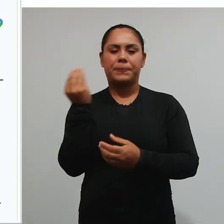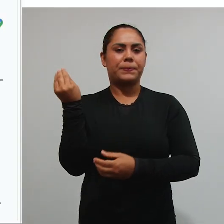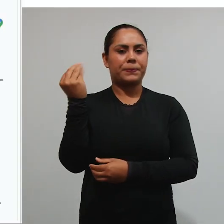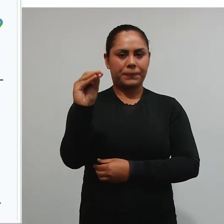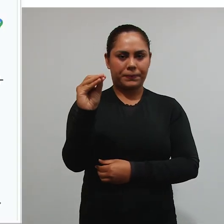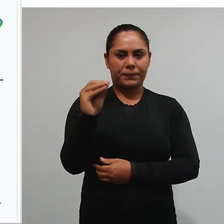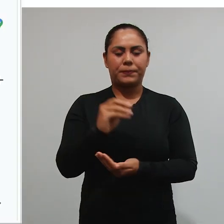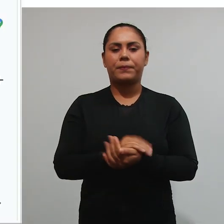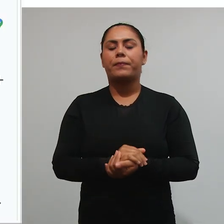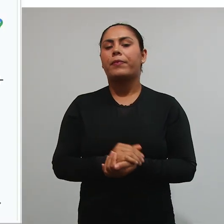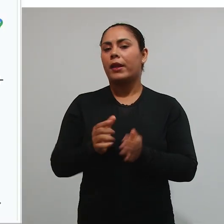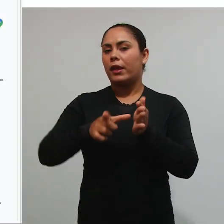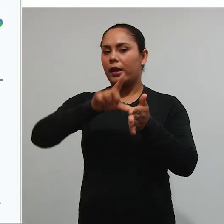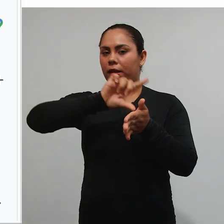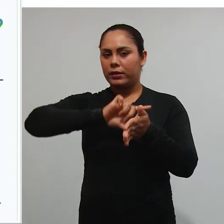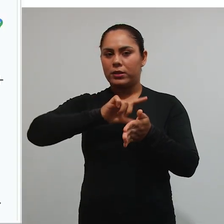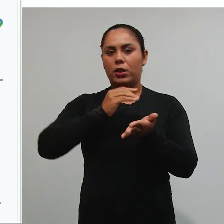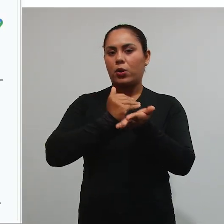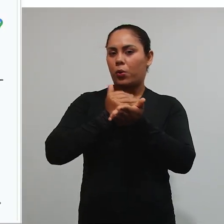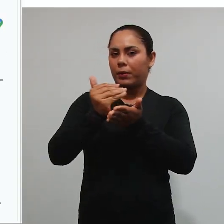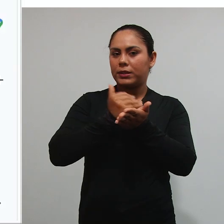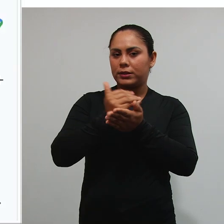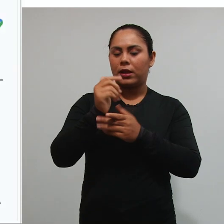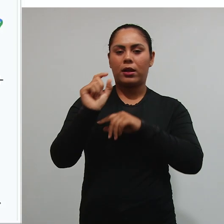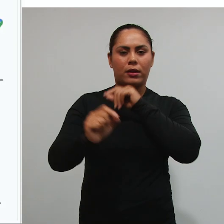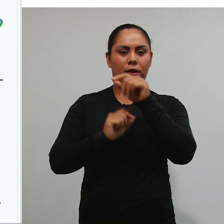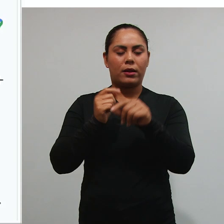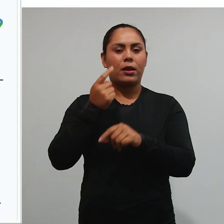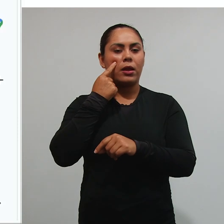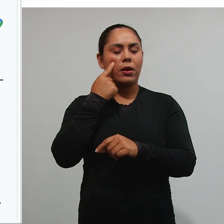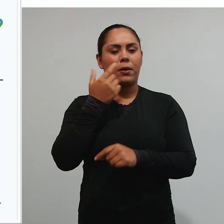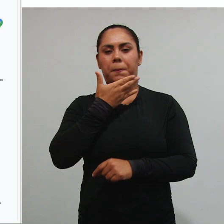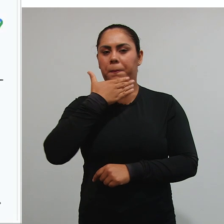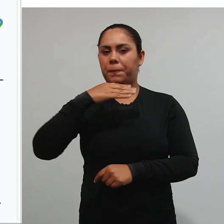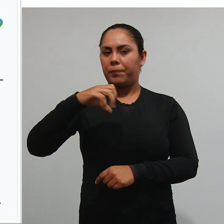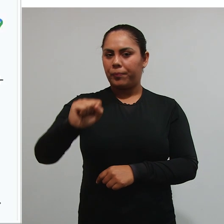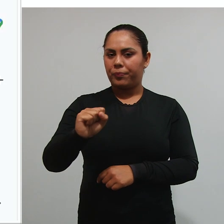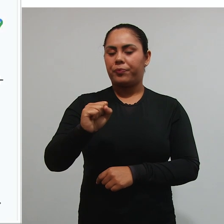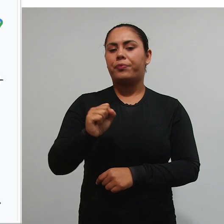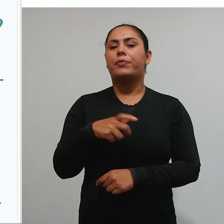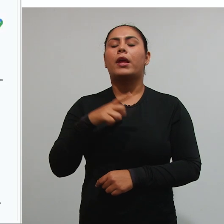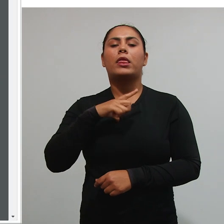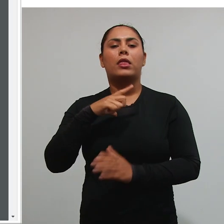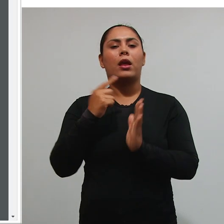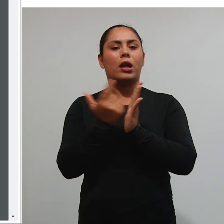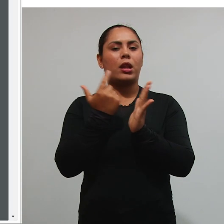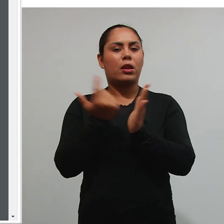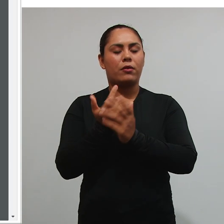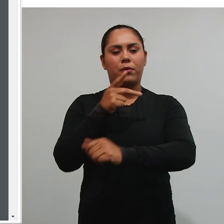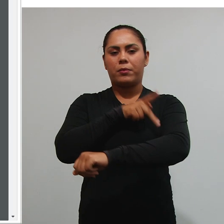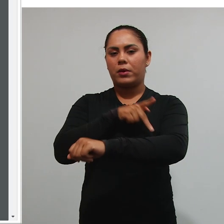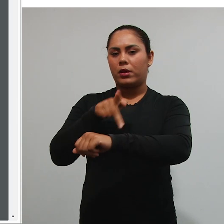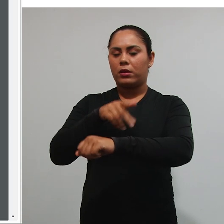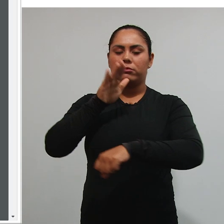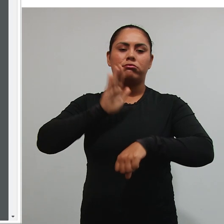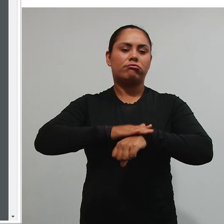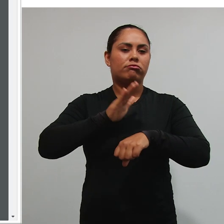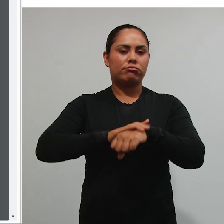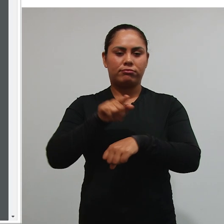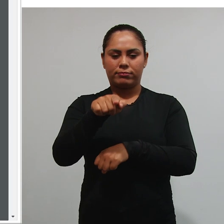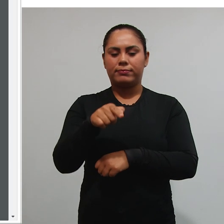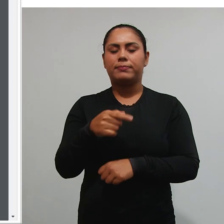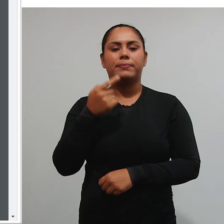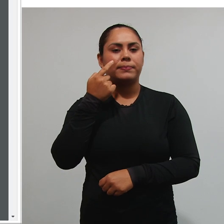tá? Antes aqui, pra gente... Vamos lá pro Paulinho. Então, a gente tem o livro lá da Pedagogia da Autonomia, olha